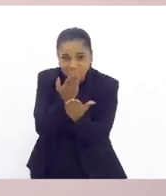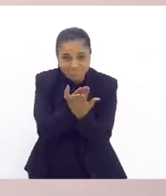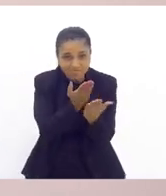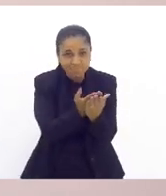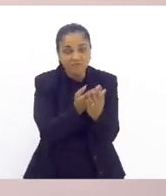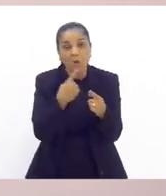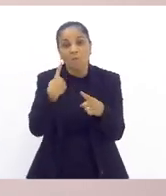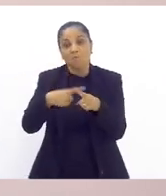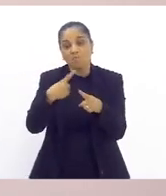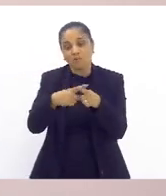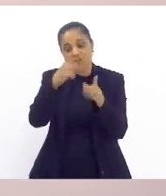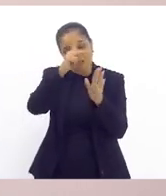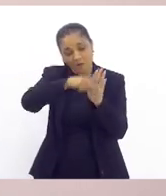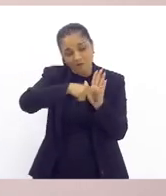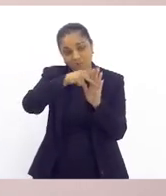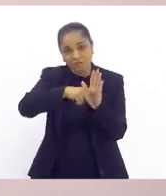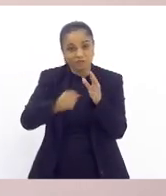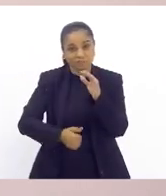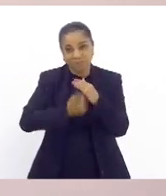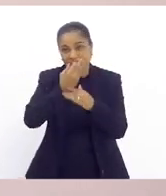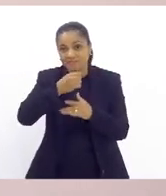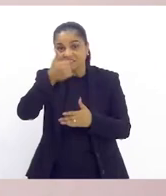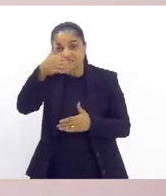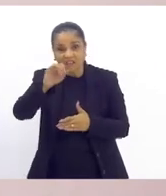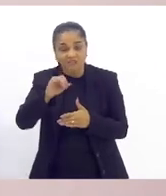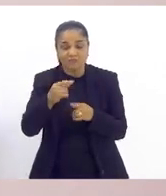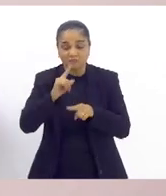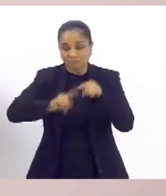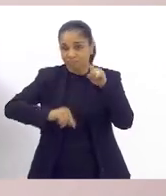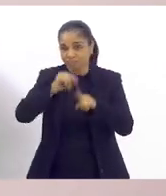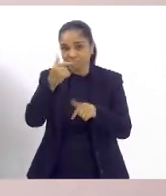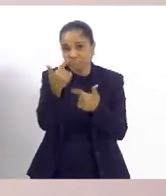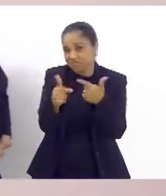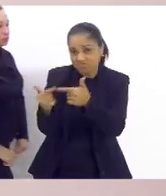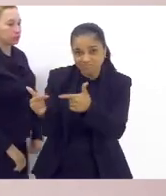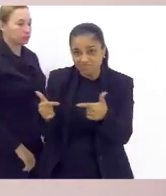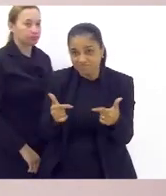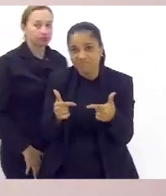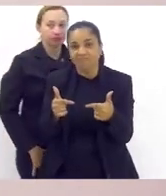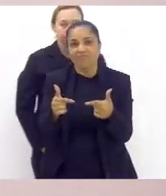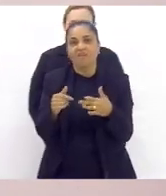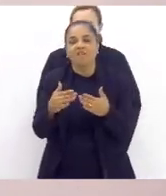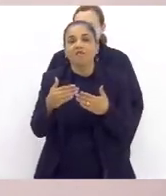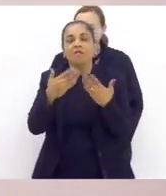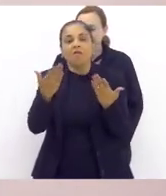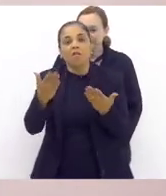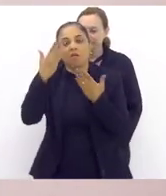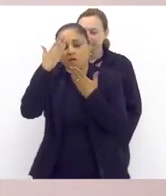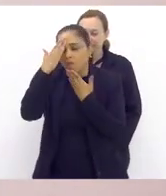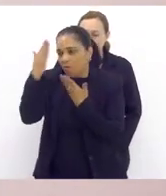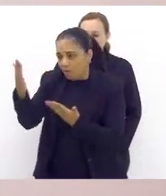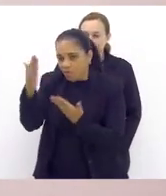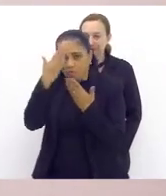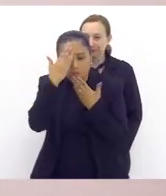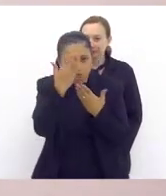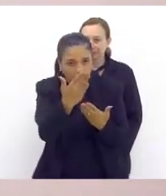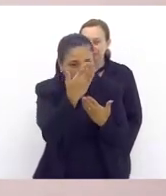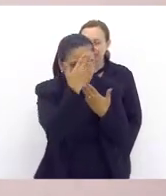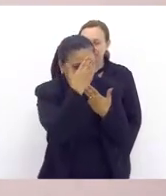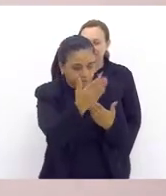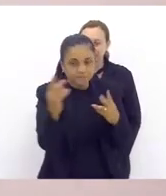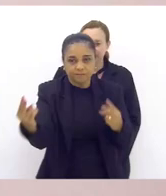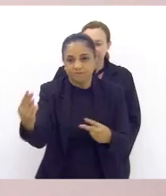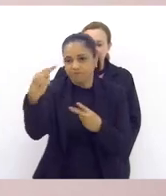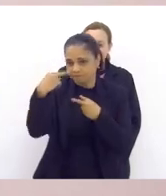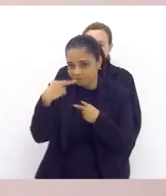porque a subestação está fatiado Então é só isso eu não quero ser deselegantes muito obrigado muito obrigado pela